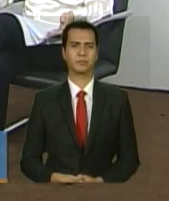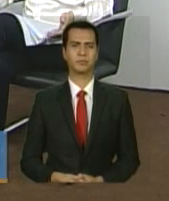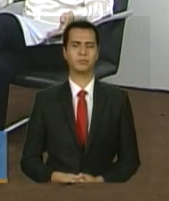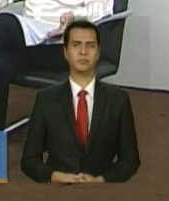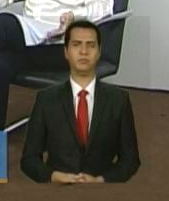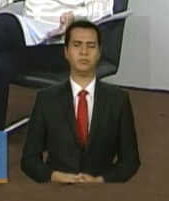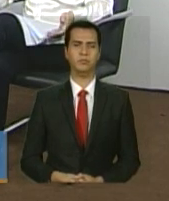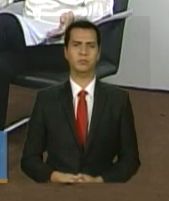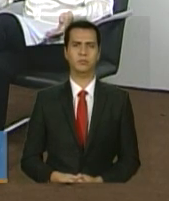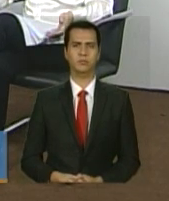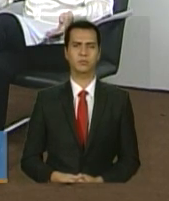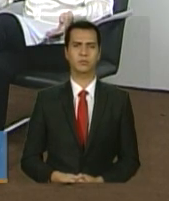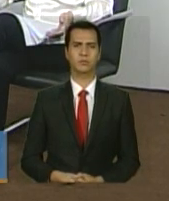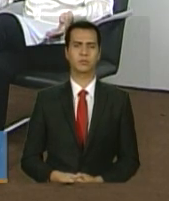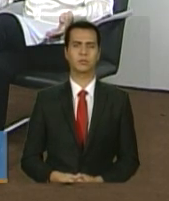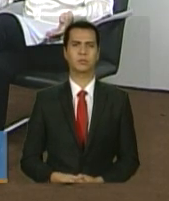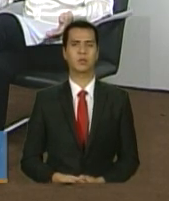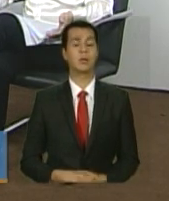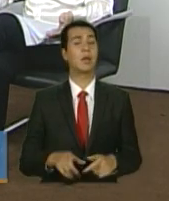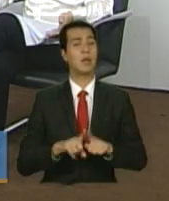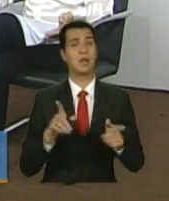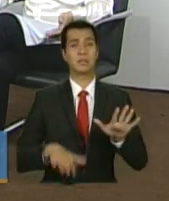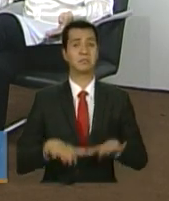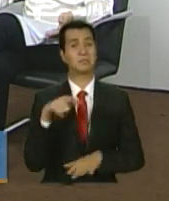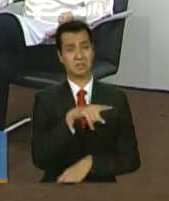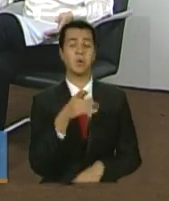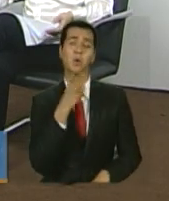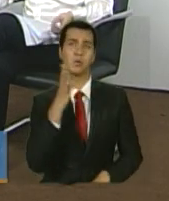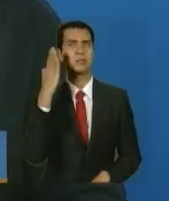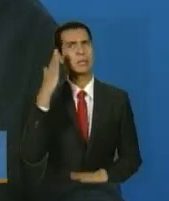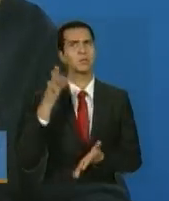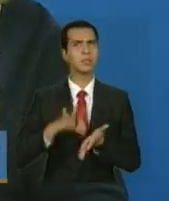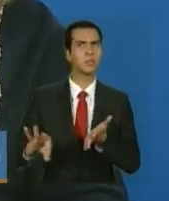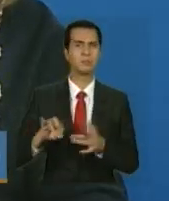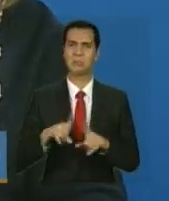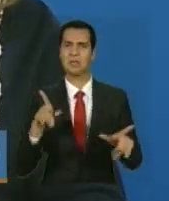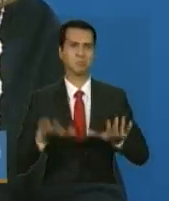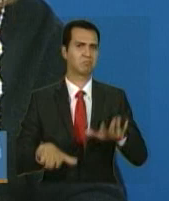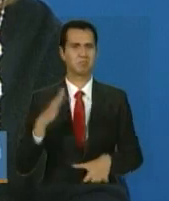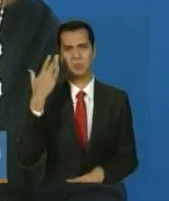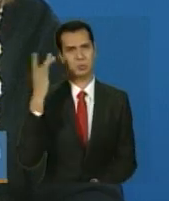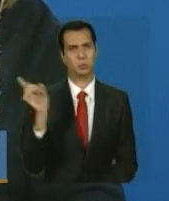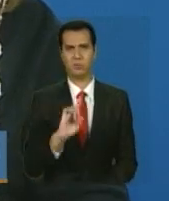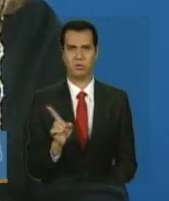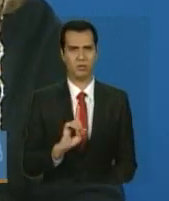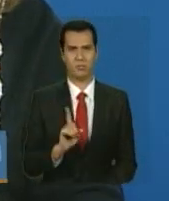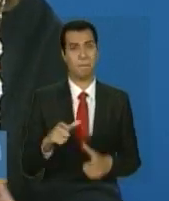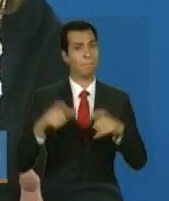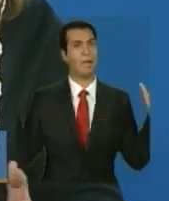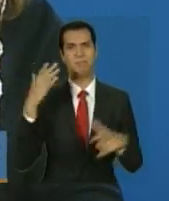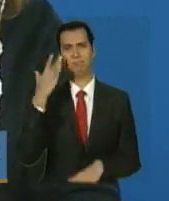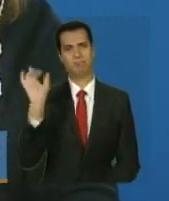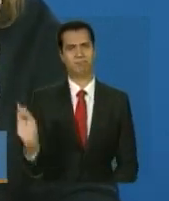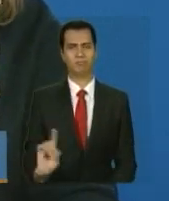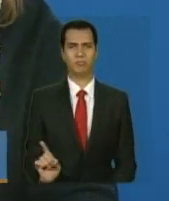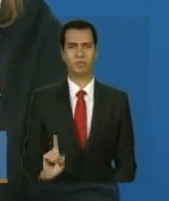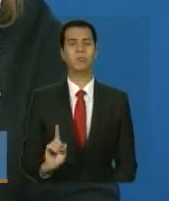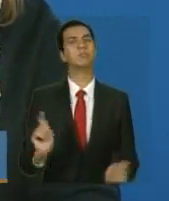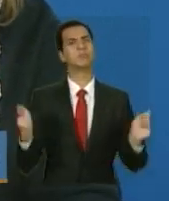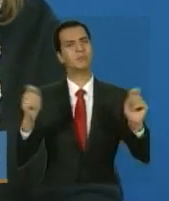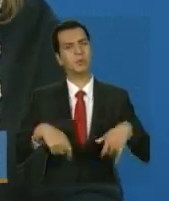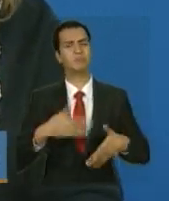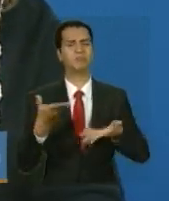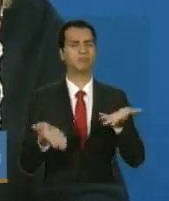único. Mas na maioria das vezes não Não sabe. sabe. Então você tem formas mais amenas de chegar